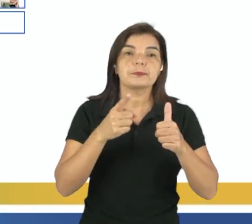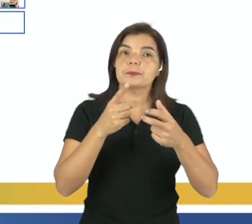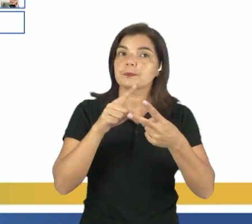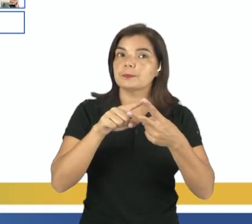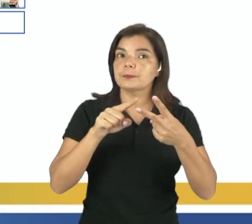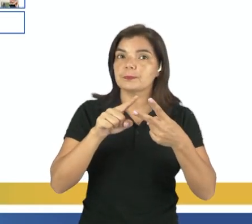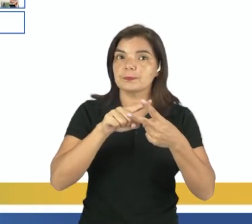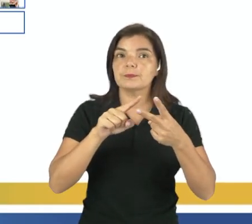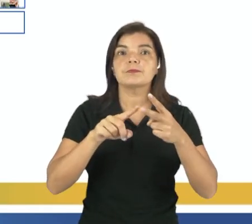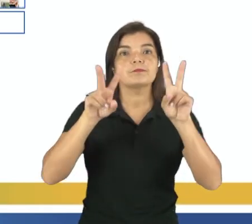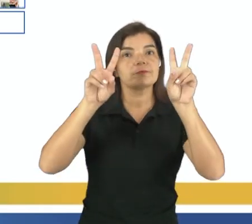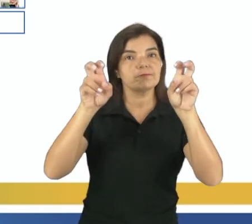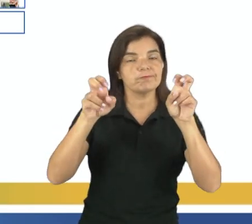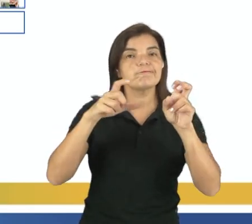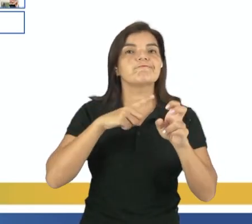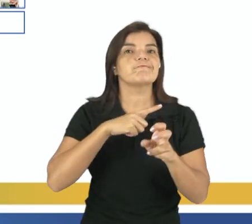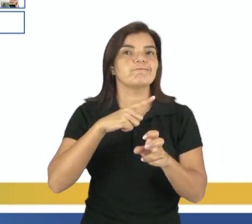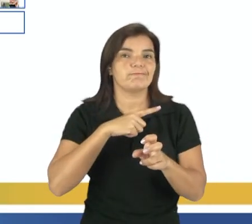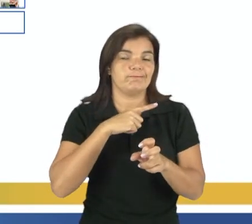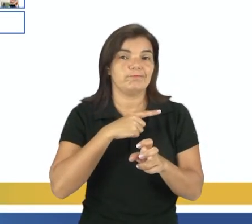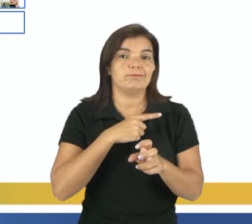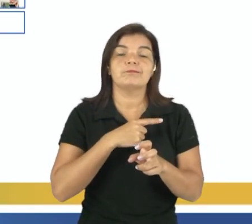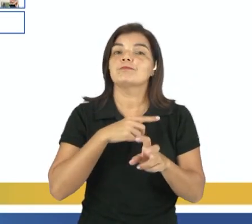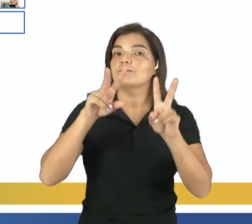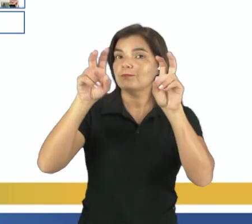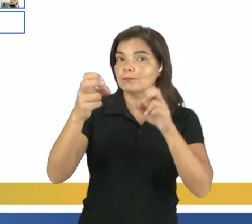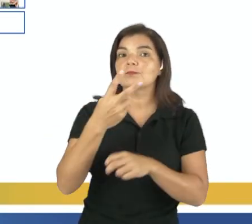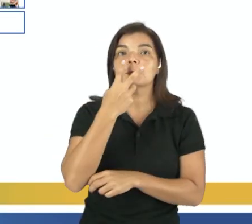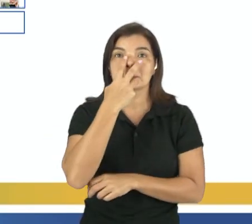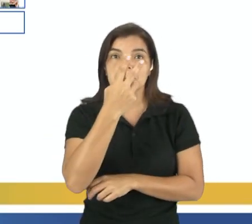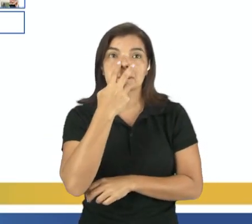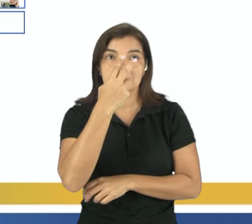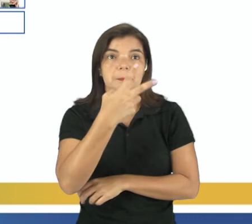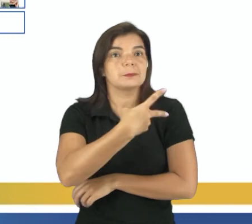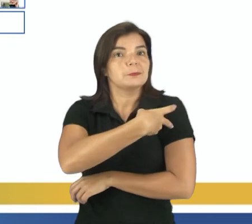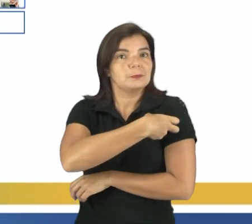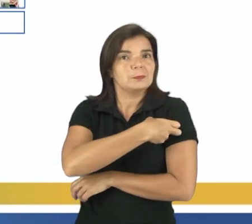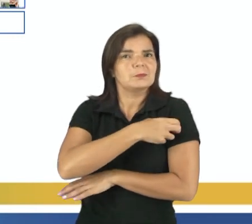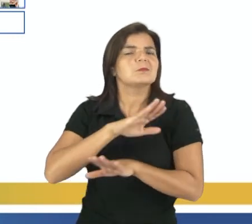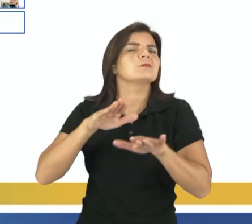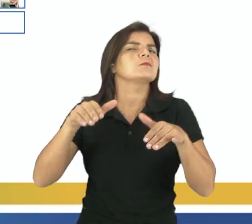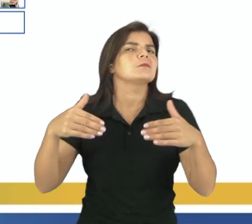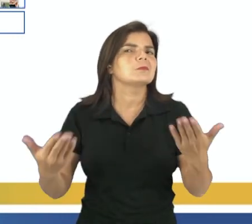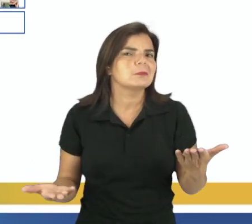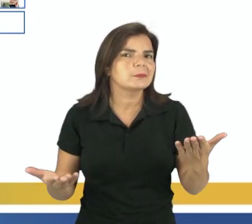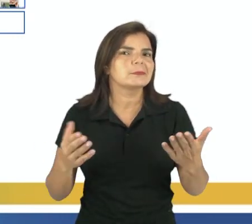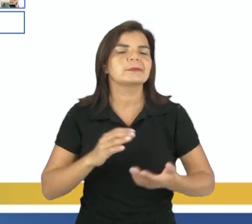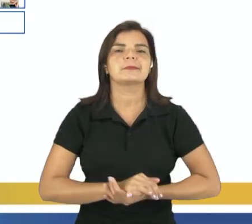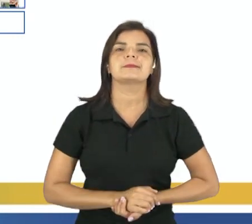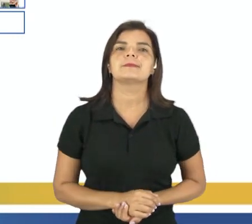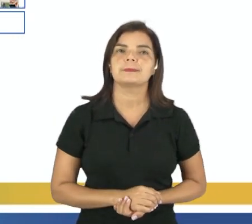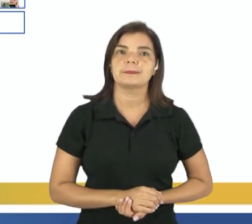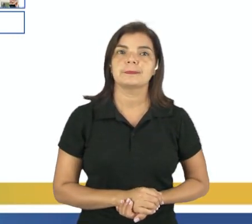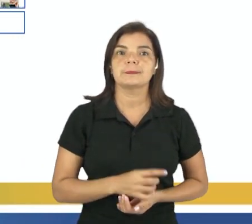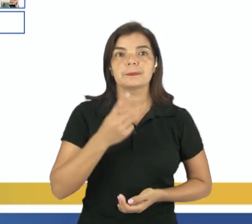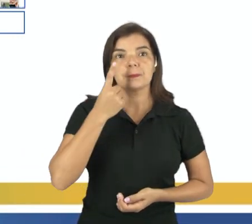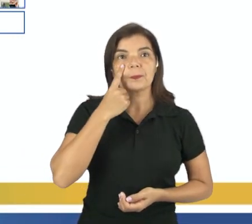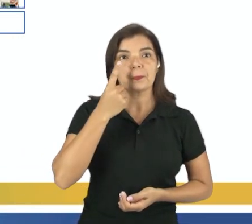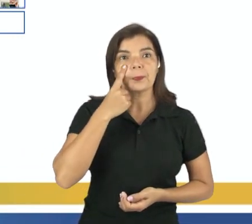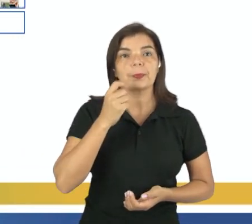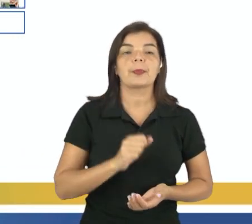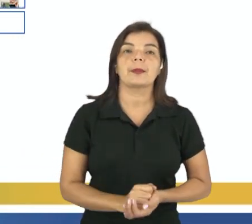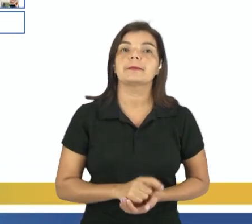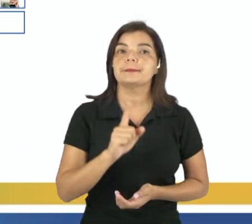nesses dois títulos, temos uma abordagem semelhante em relação à vacina. Que abordagem é essa?